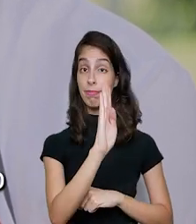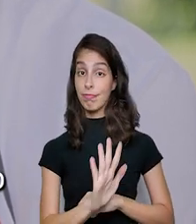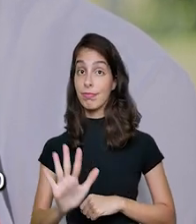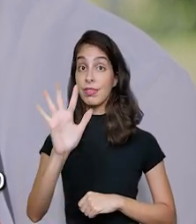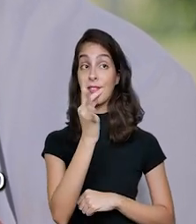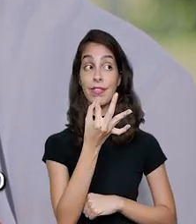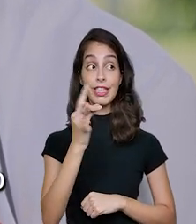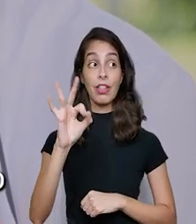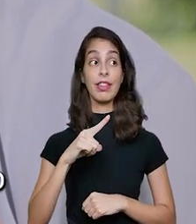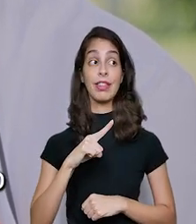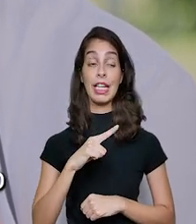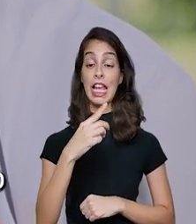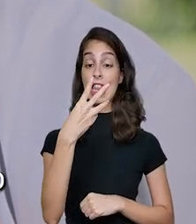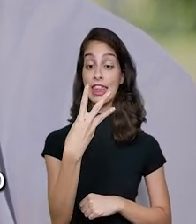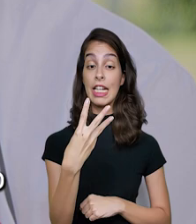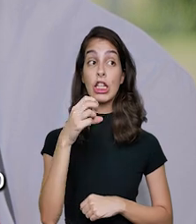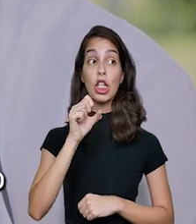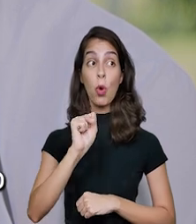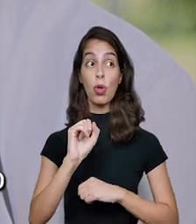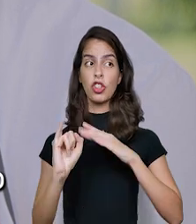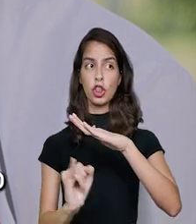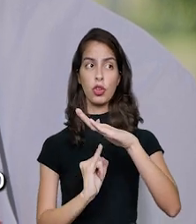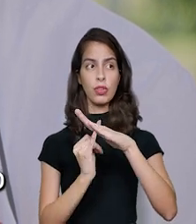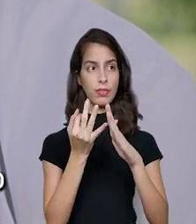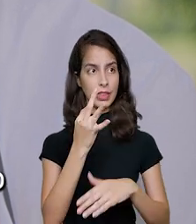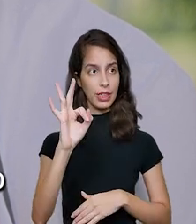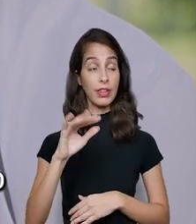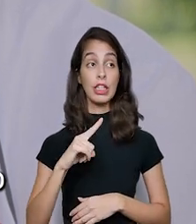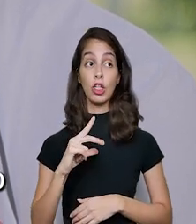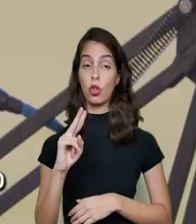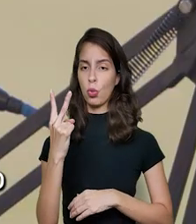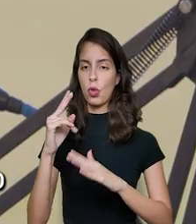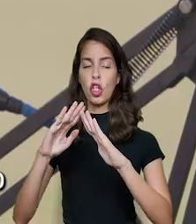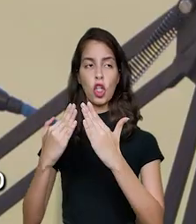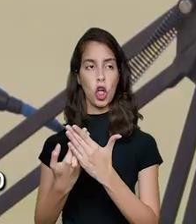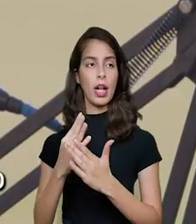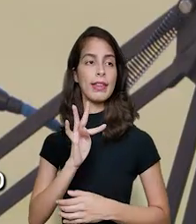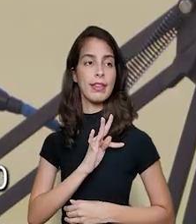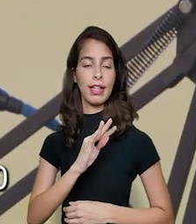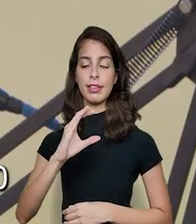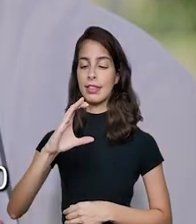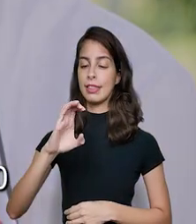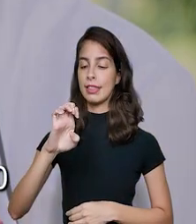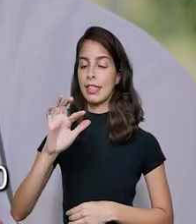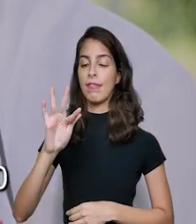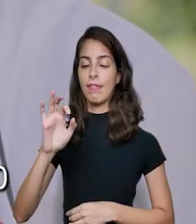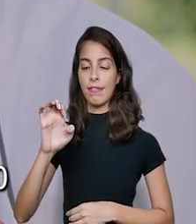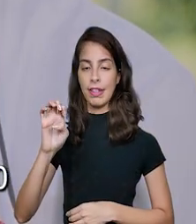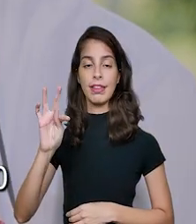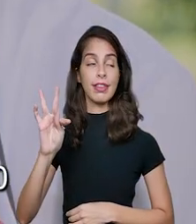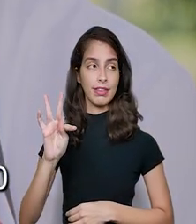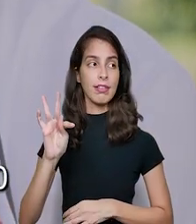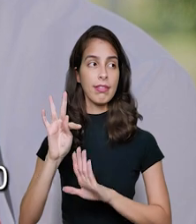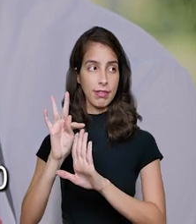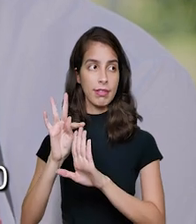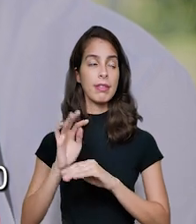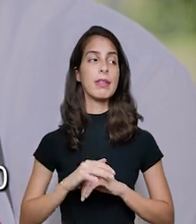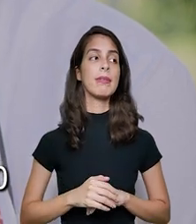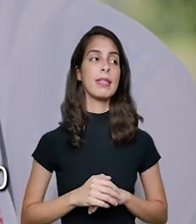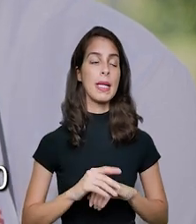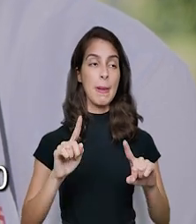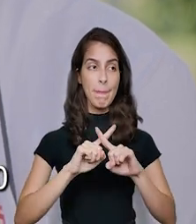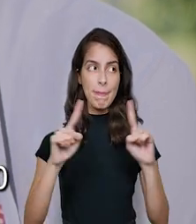federais né Nós temos dois CEFET e o Pedro I aham é uma instituição que tem agora né com